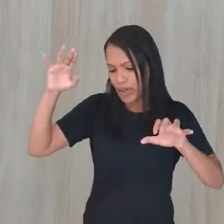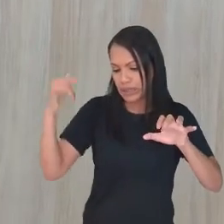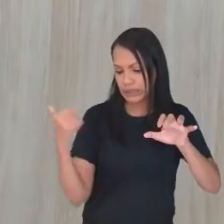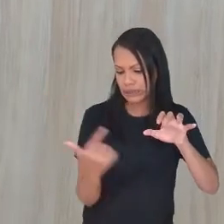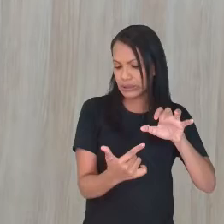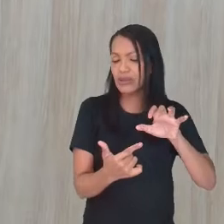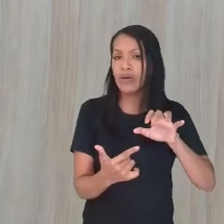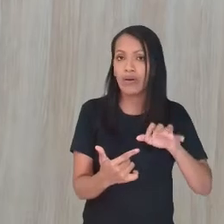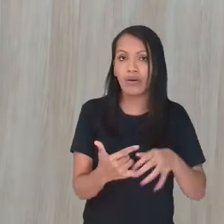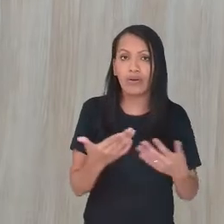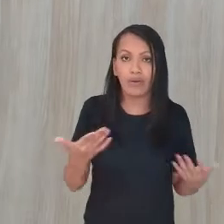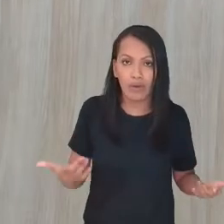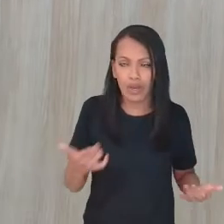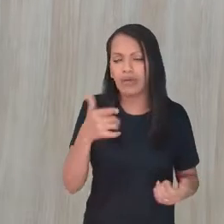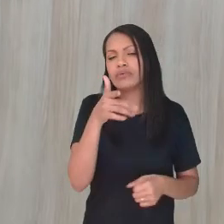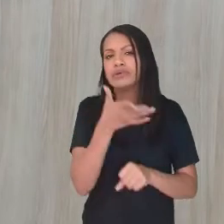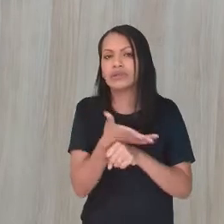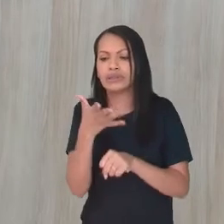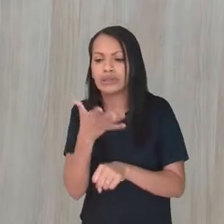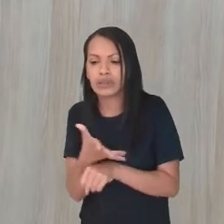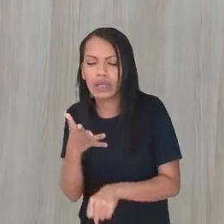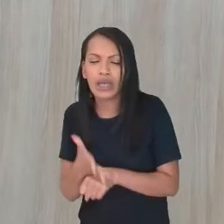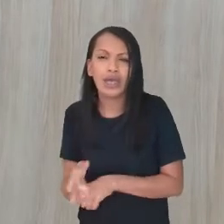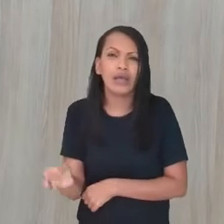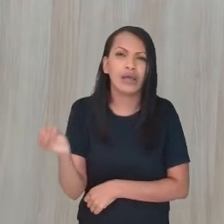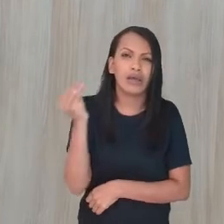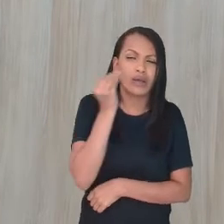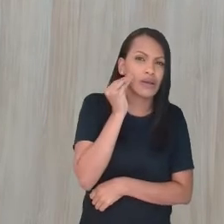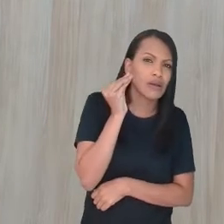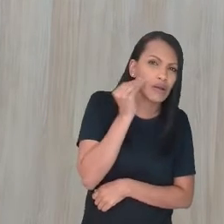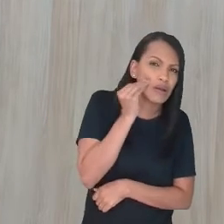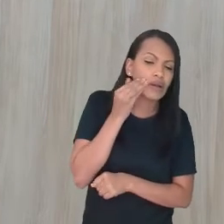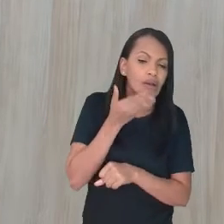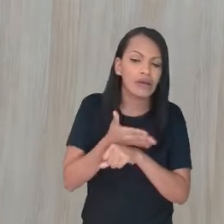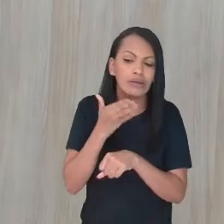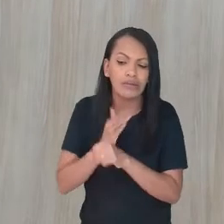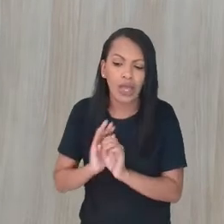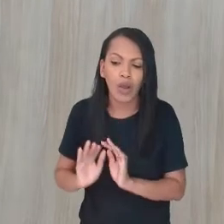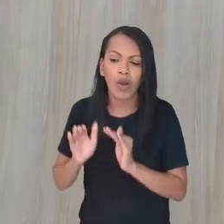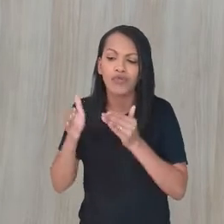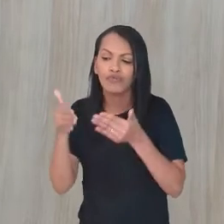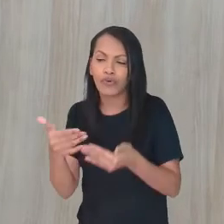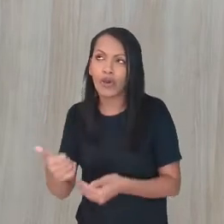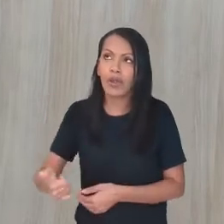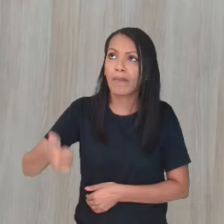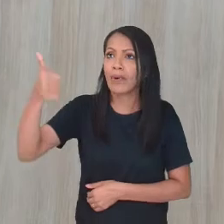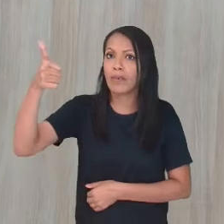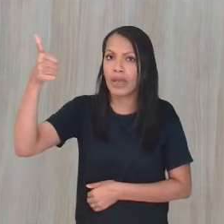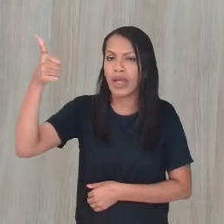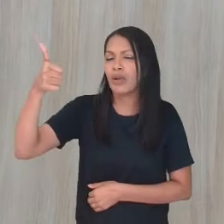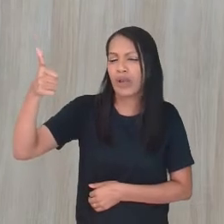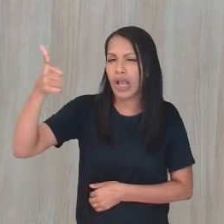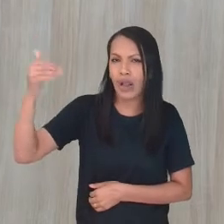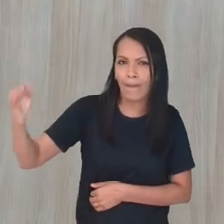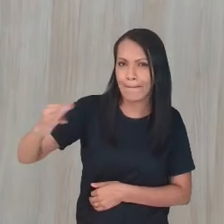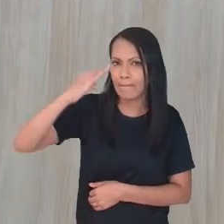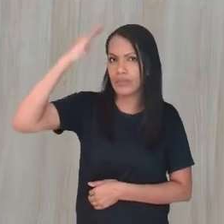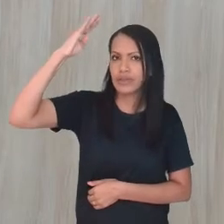sempre faça esse treino, esse teste, né? Será que eu estou focando no que é secundário do que é